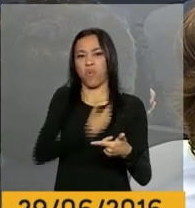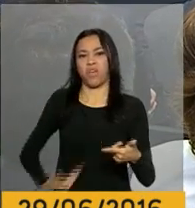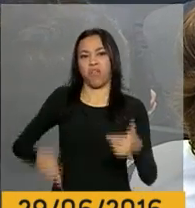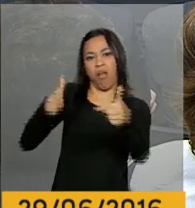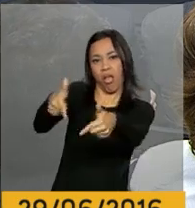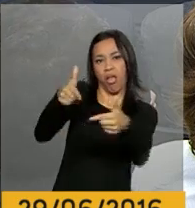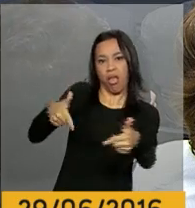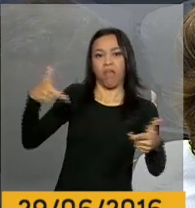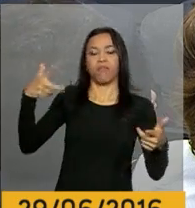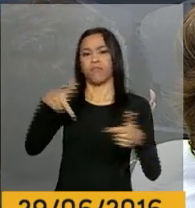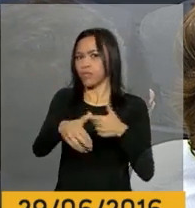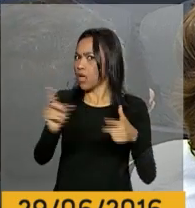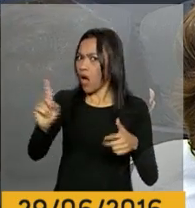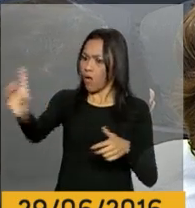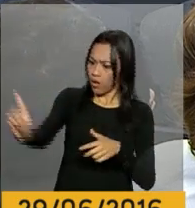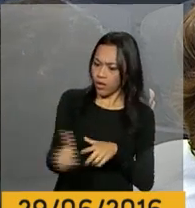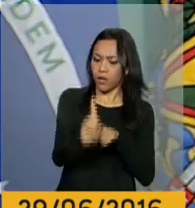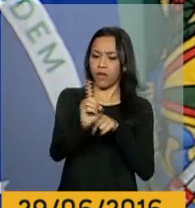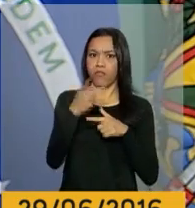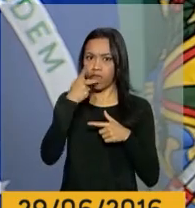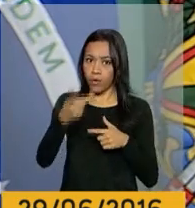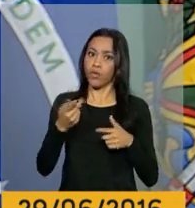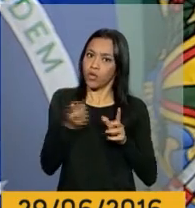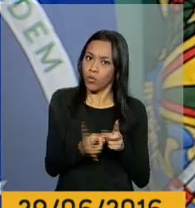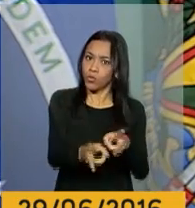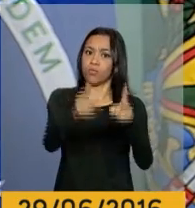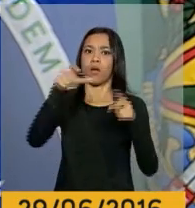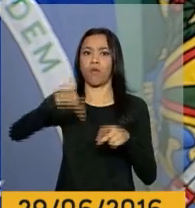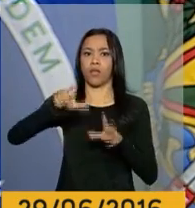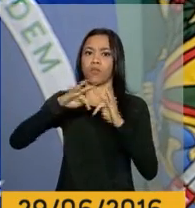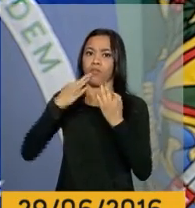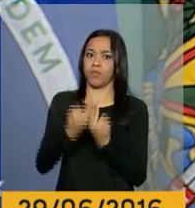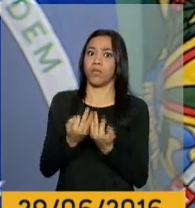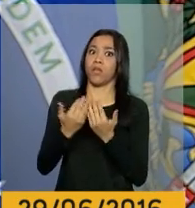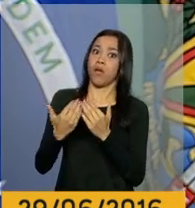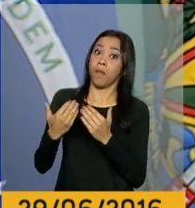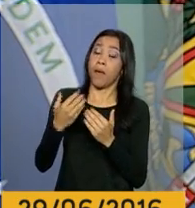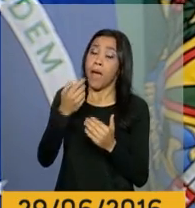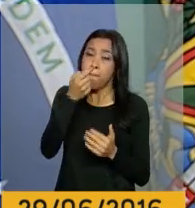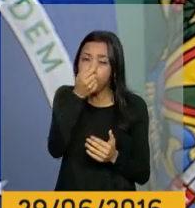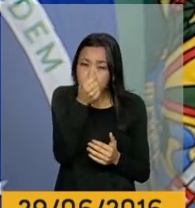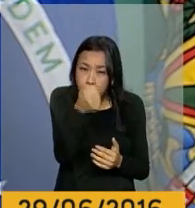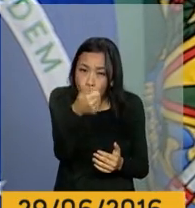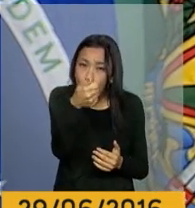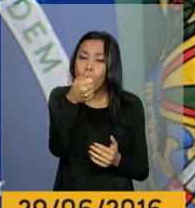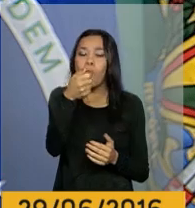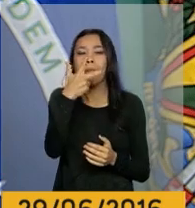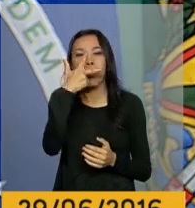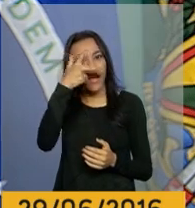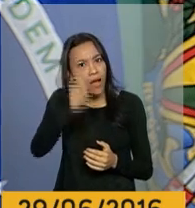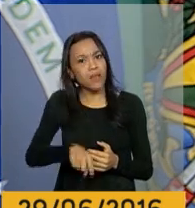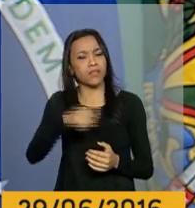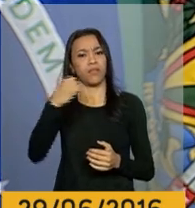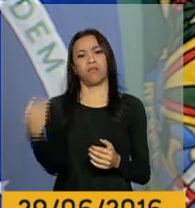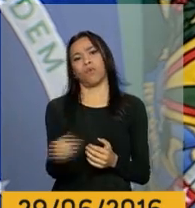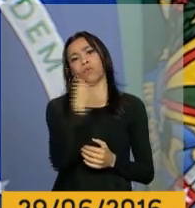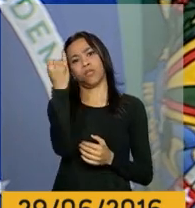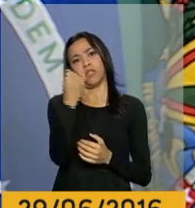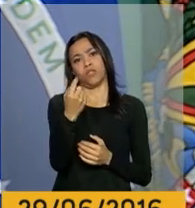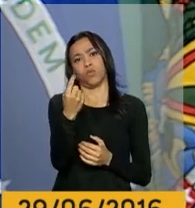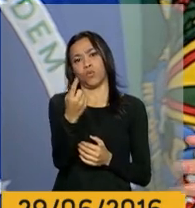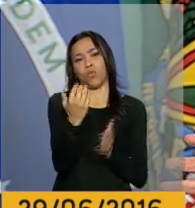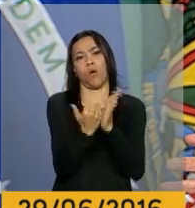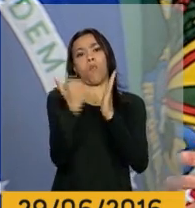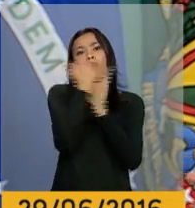anunciando uma revalorização do Bolsa Família. Parece pouco, mas é de uma importância fundamental para aqueles